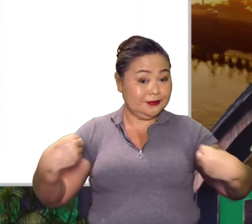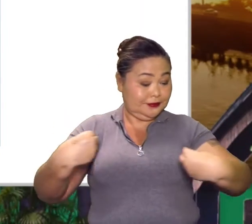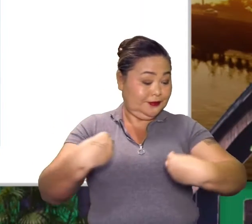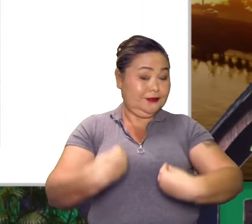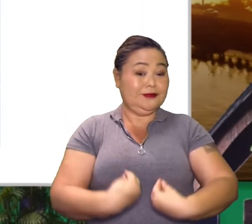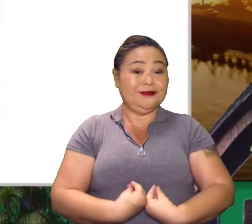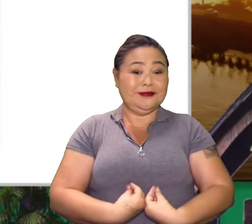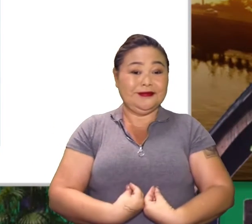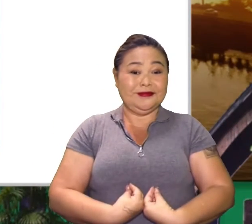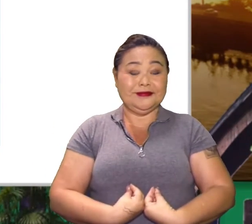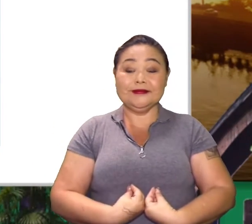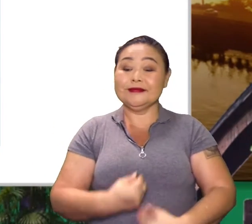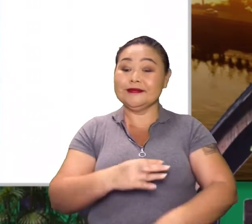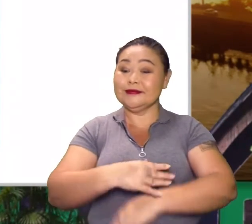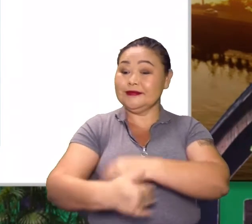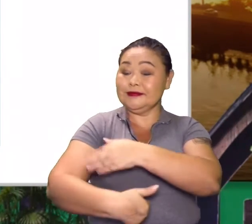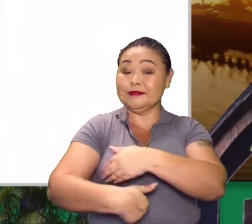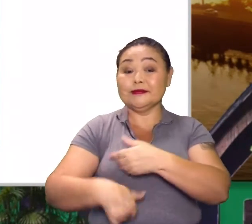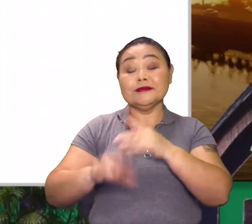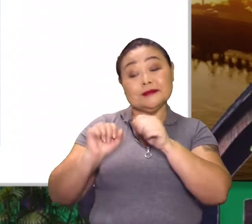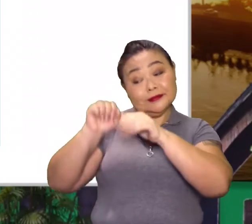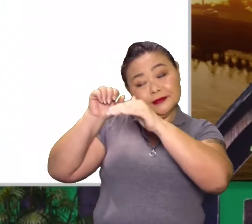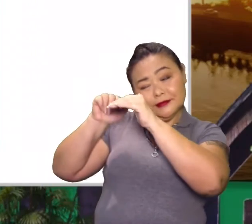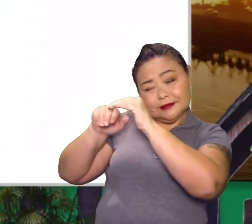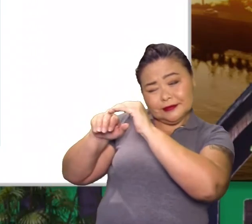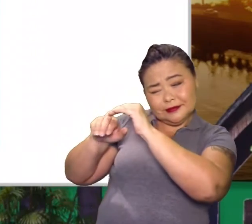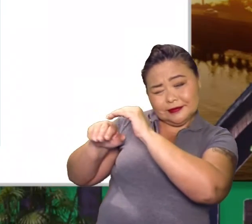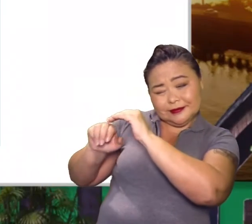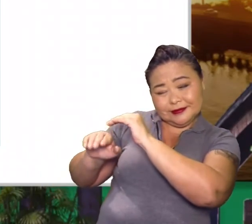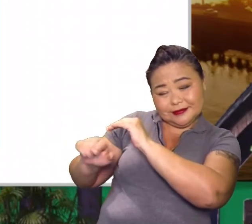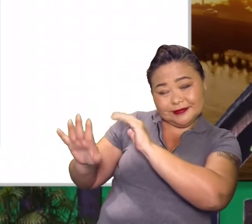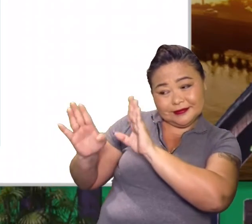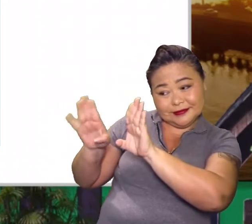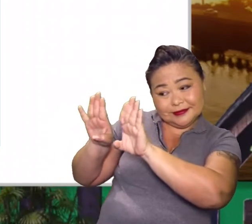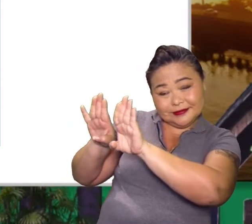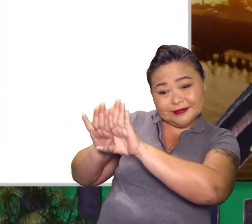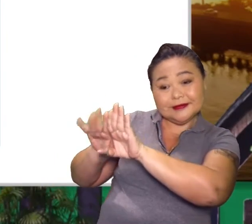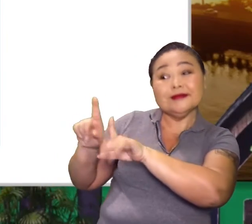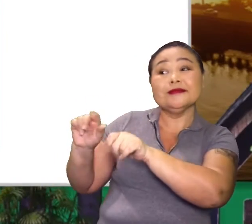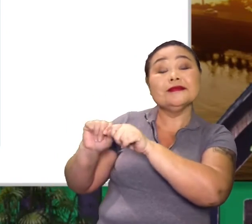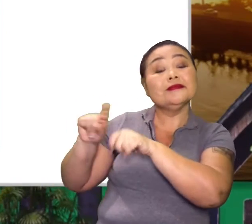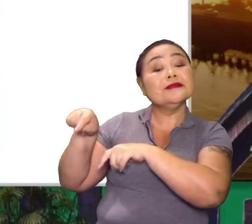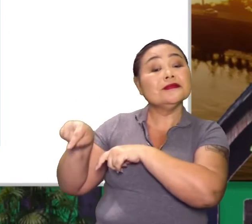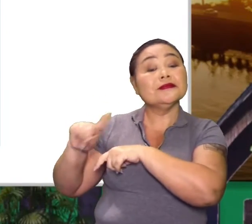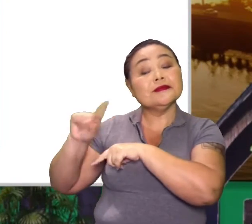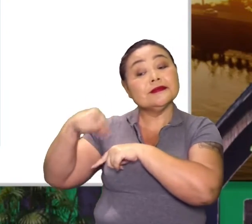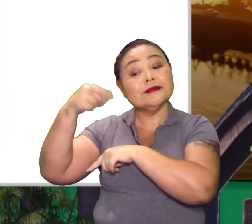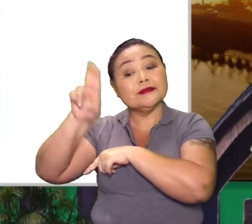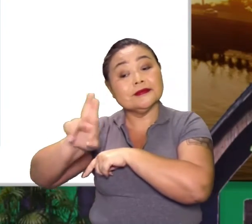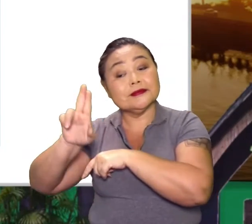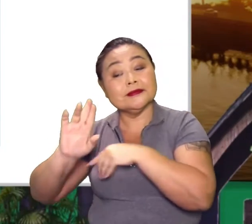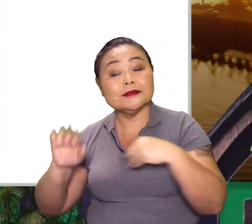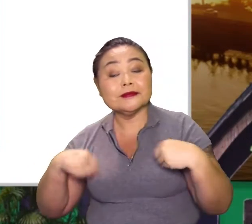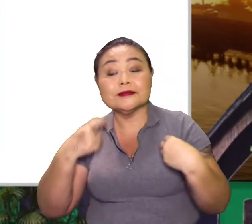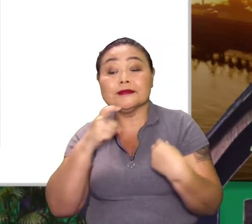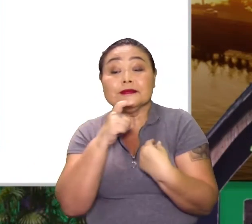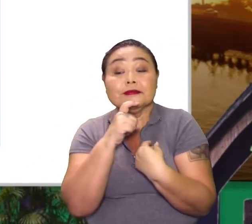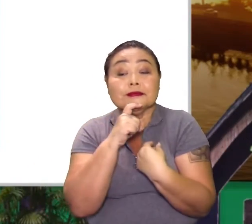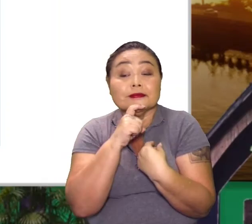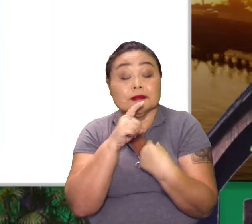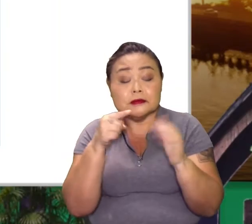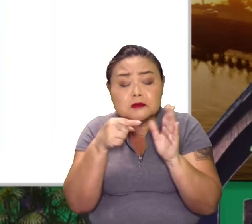As nossas roupas, que geralmente a gente guarda lá no fundo do guarda-roupa, né? Para usar no friozinho, que